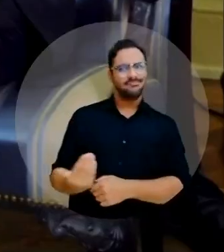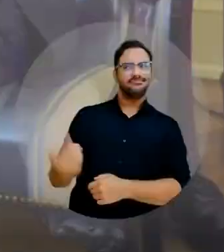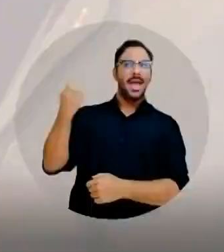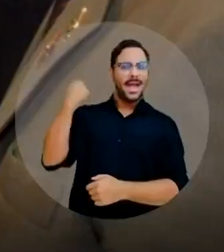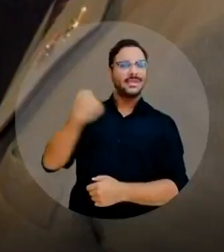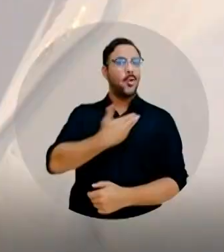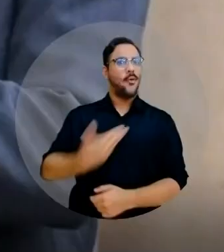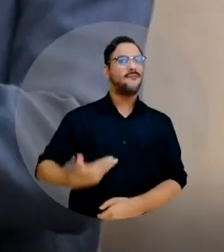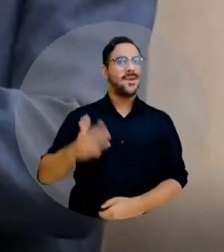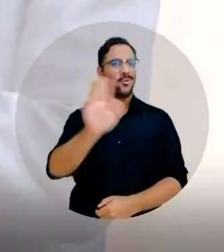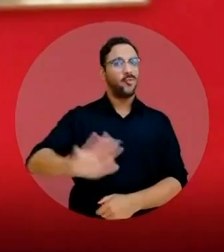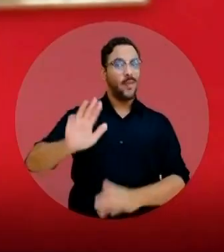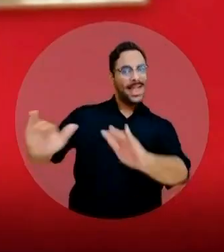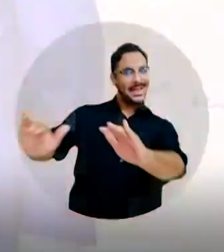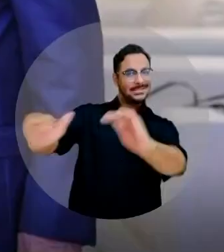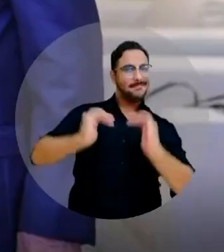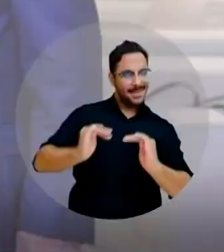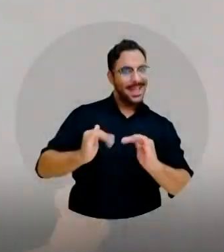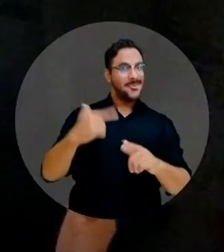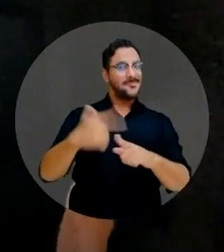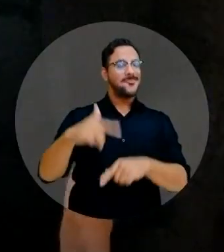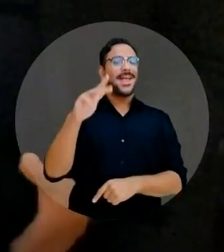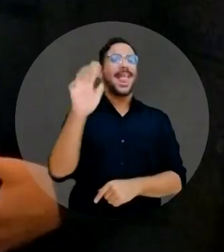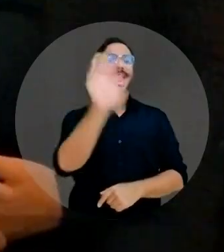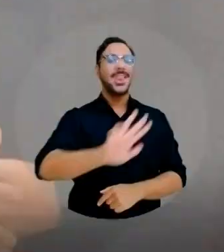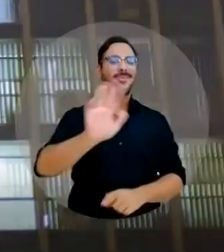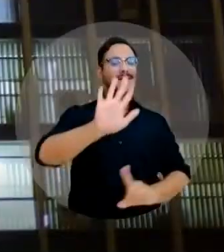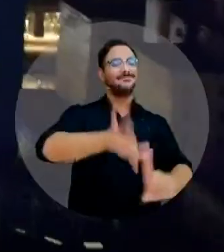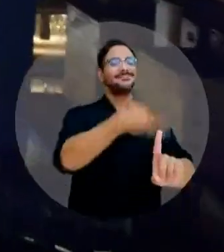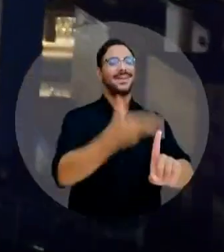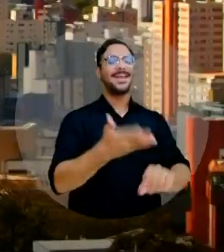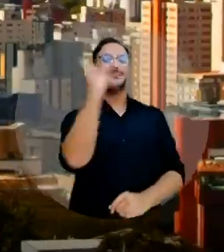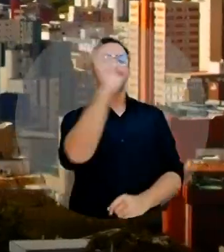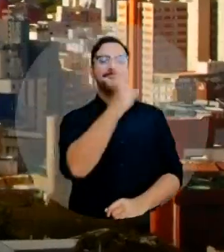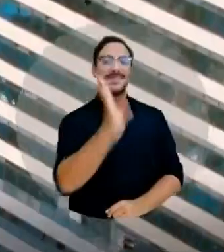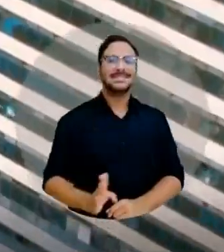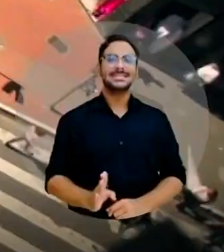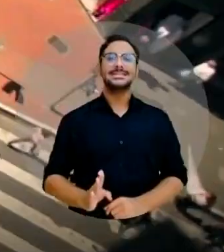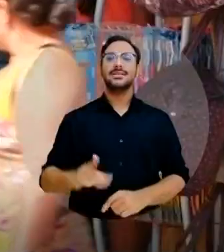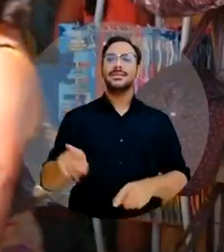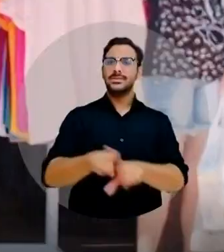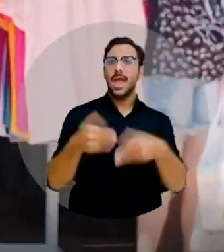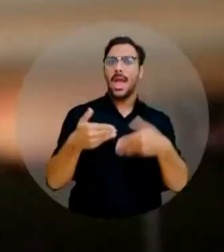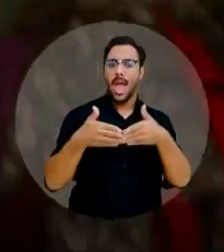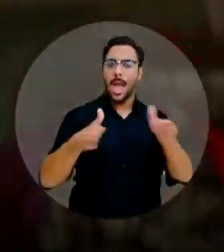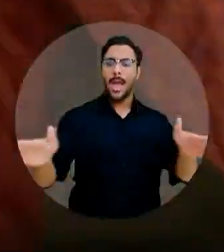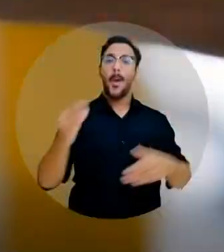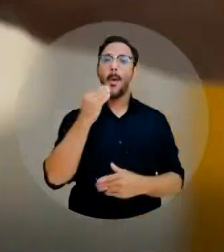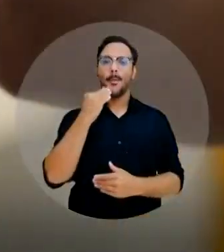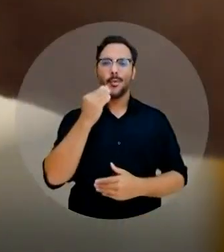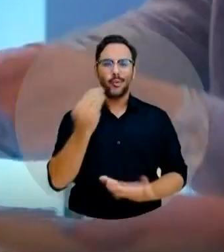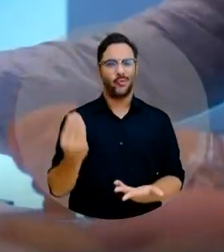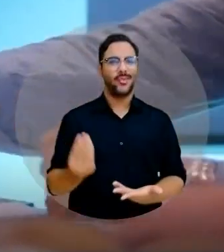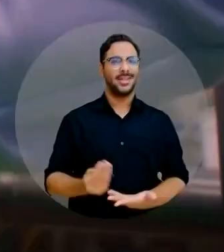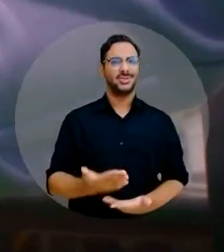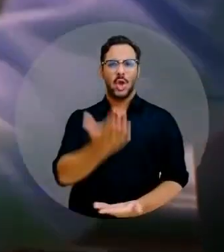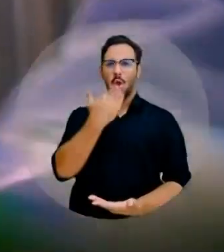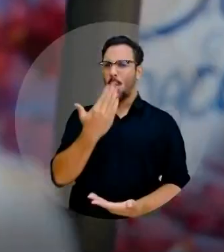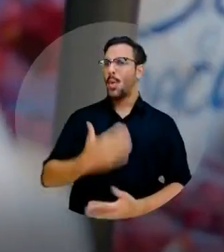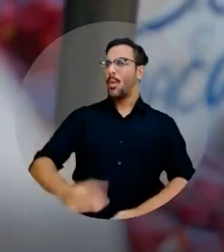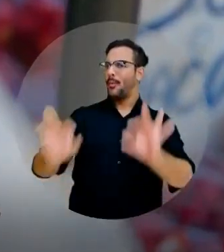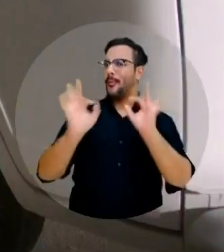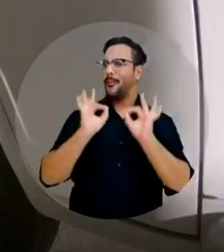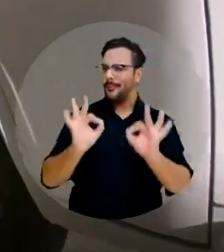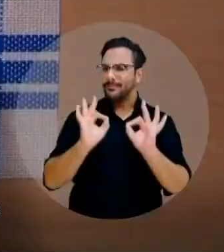Sabe por que o Brasil foi tão respeitado no tempo do Lula? Porque Lula valorizou os brasileiros e isso abriu